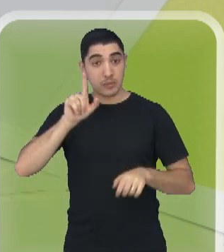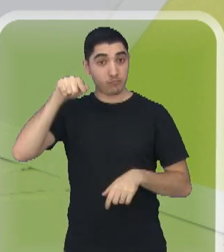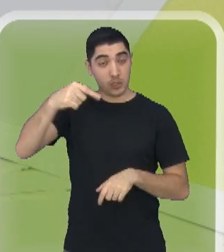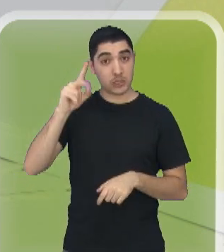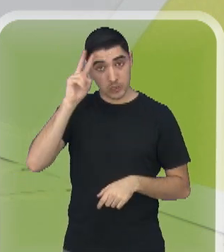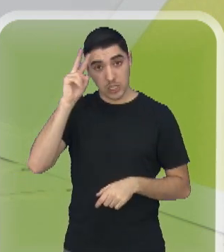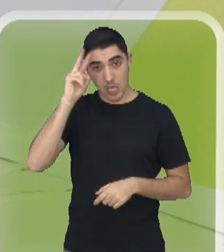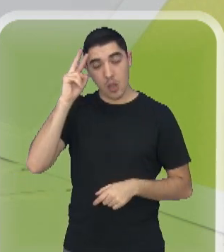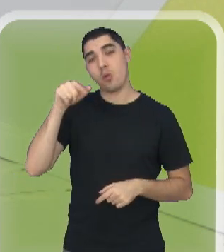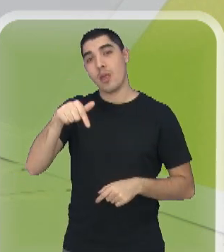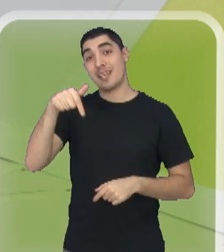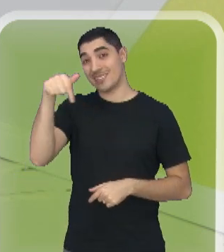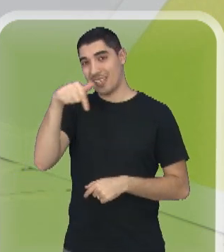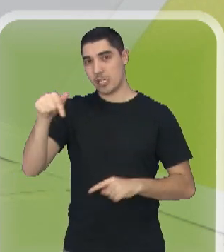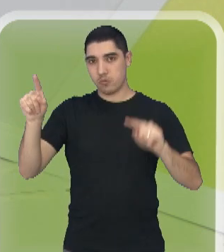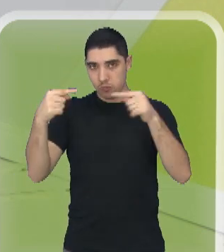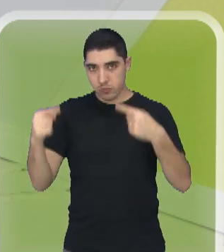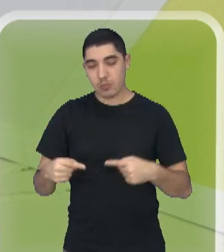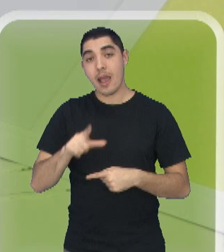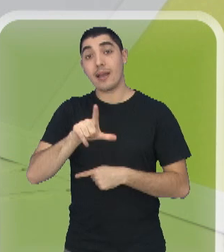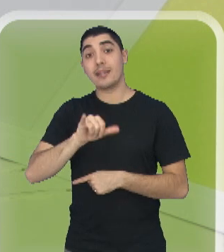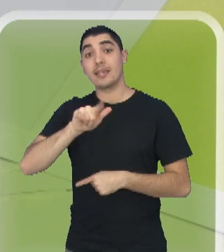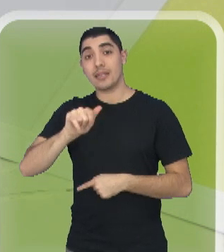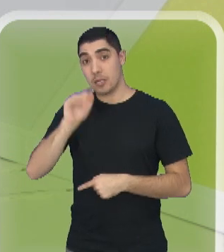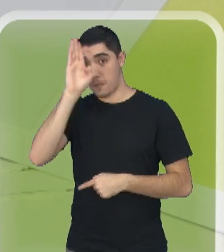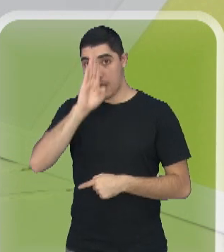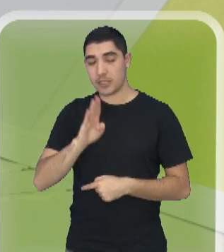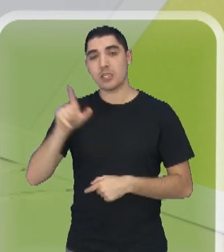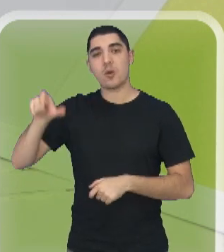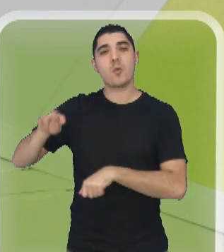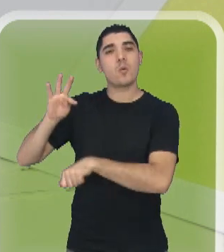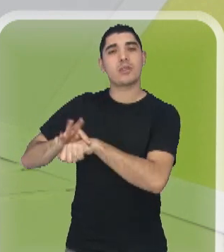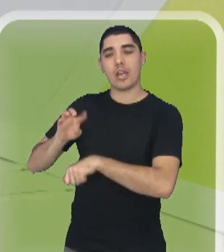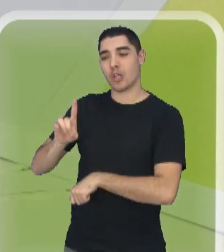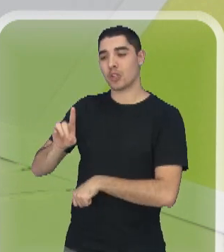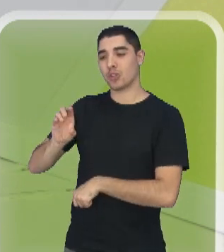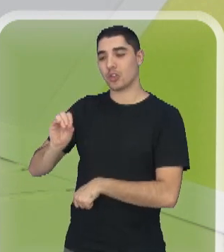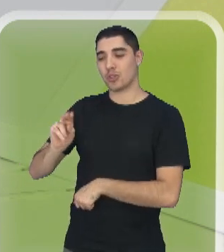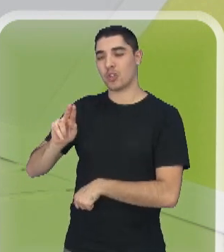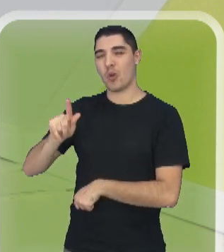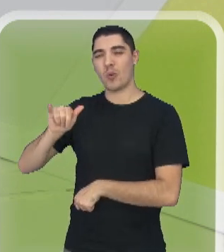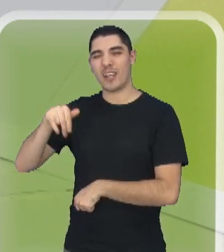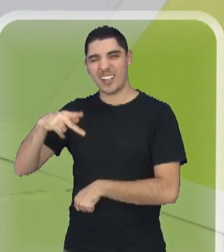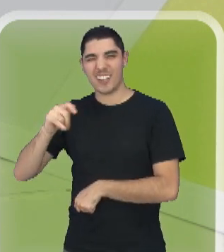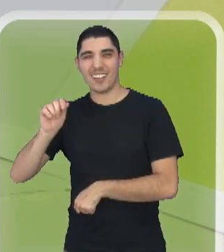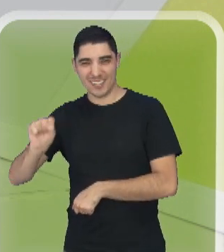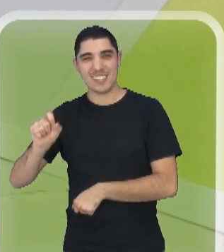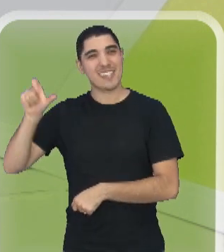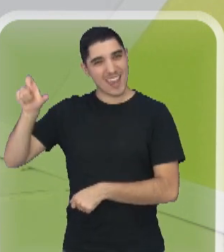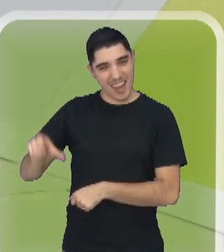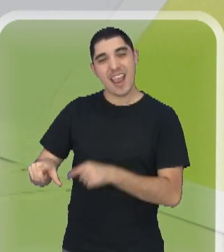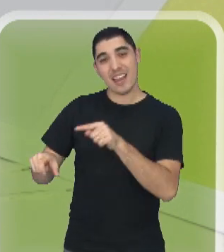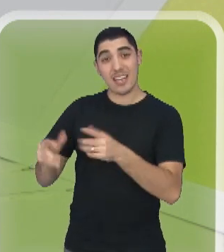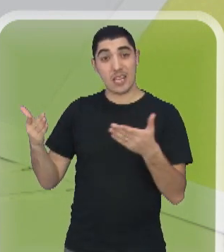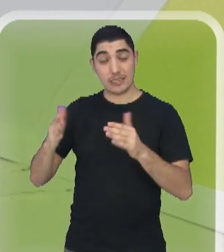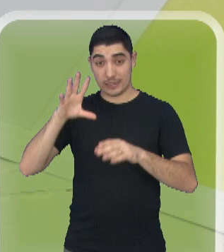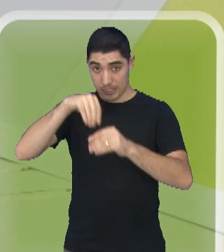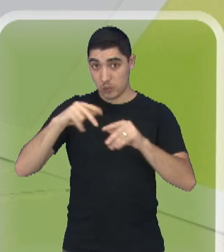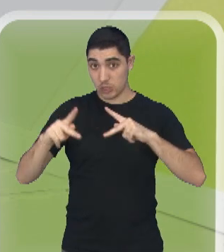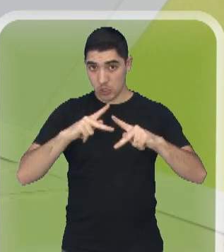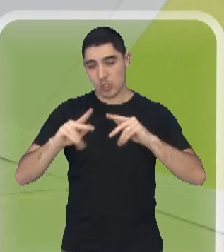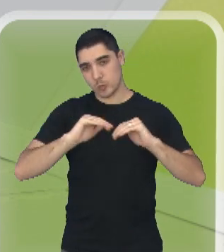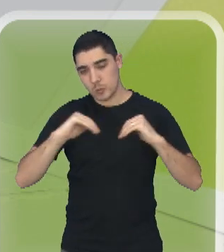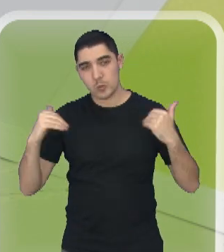pela 7ª rodada da Liga Nacional. O time do técnico Douglinhas, o Douglas Navas, encara no Tênis Clube o Jaraguá